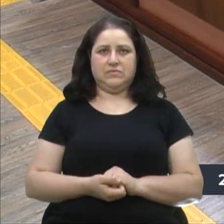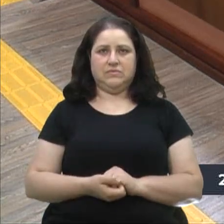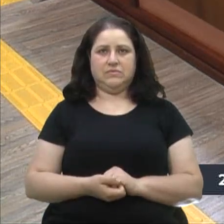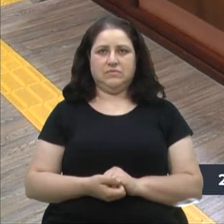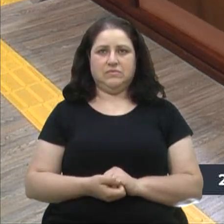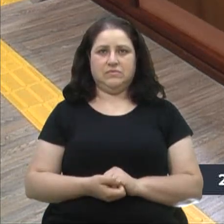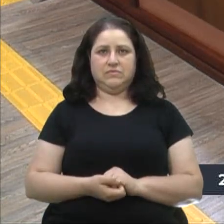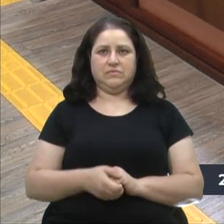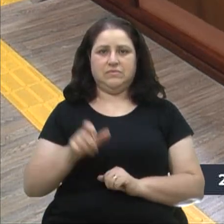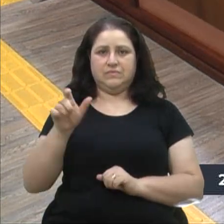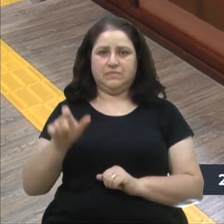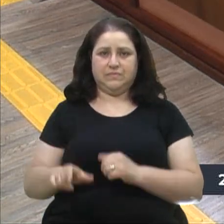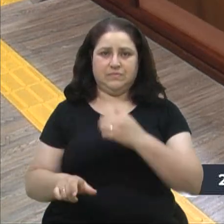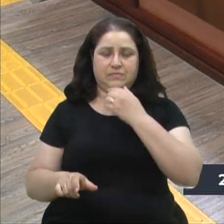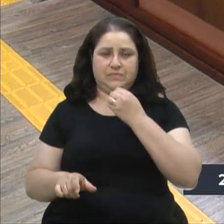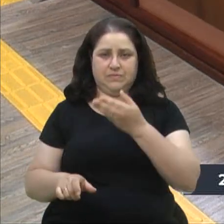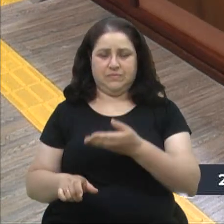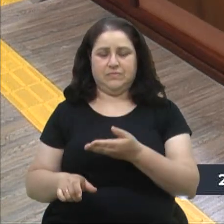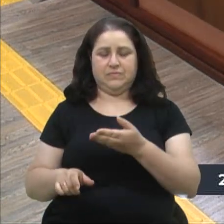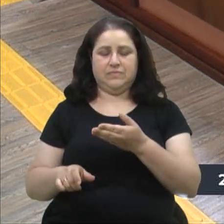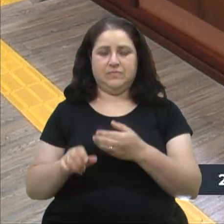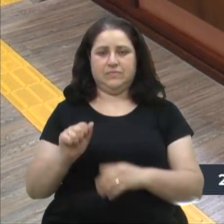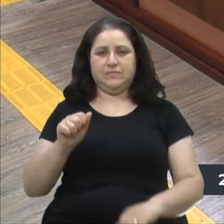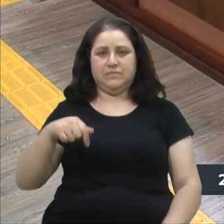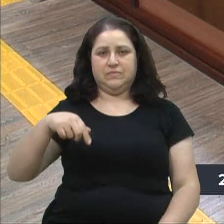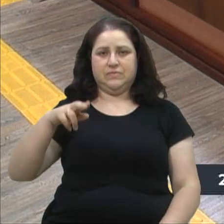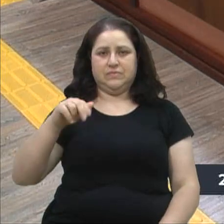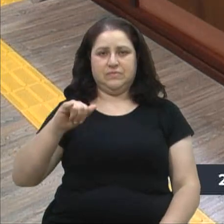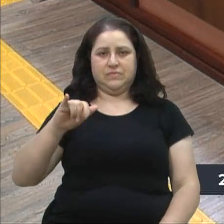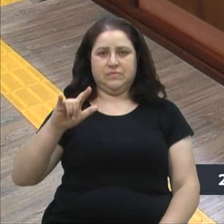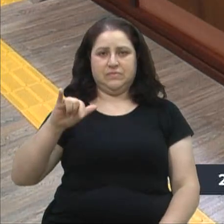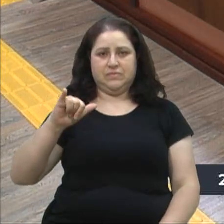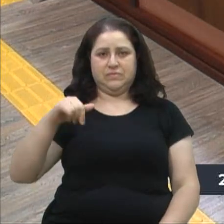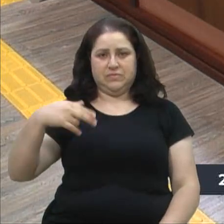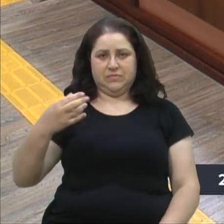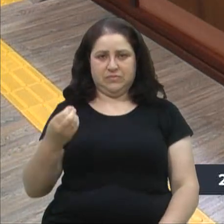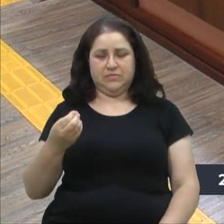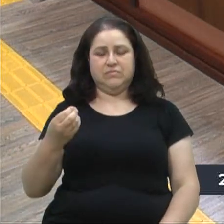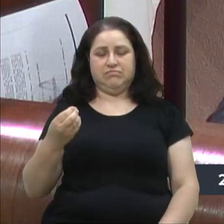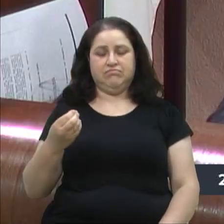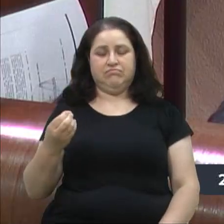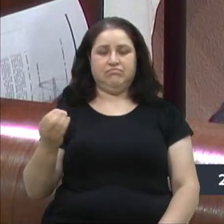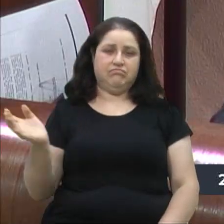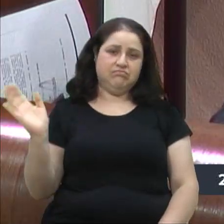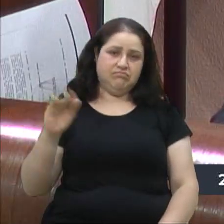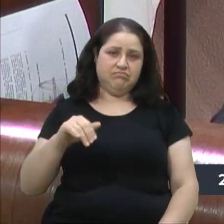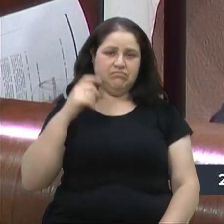O Aquilino traz uma preocupação mundial,